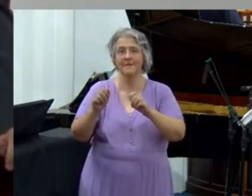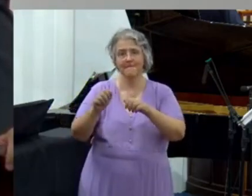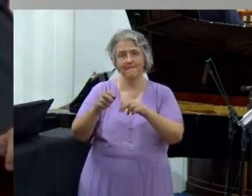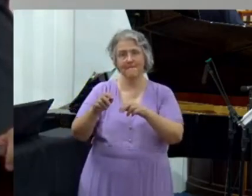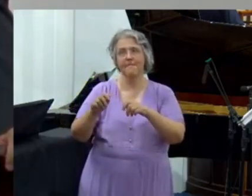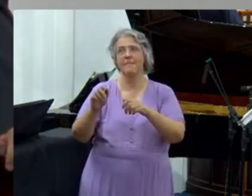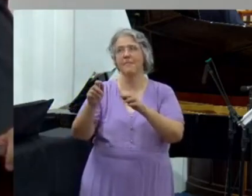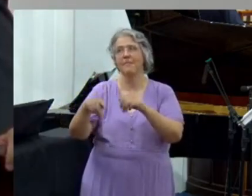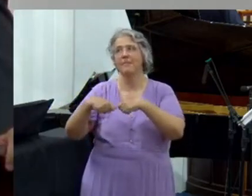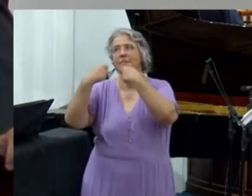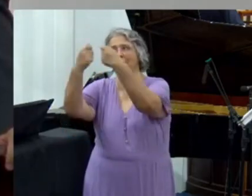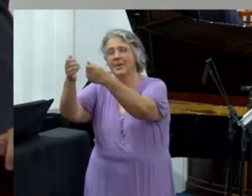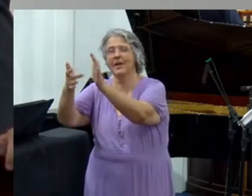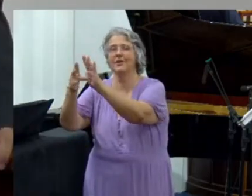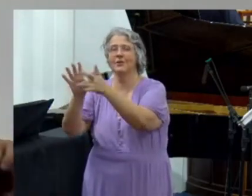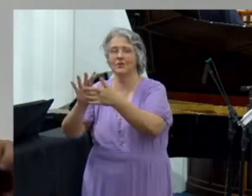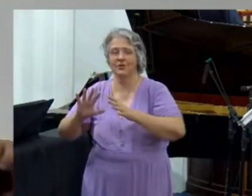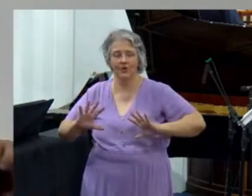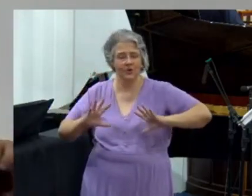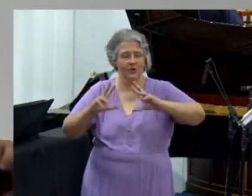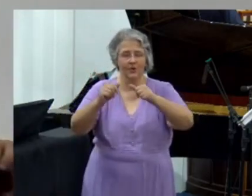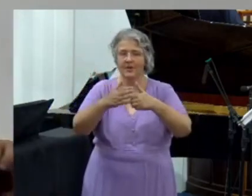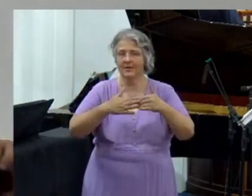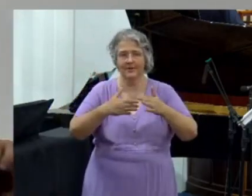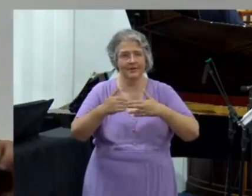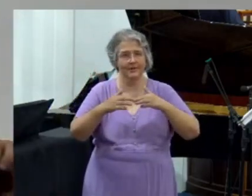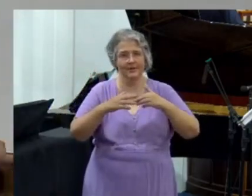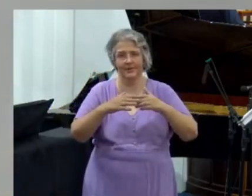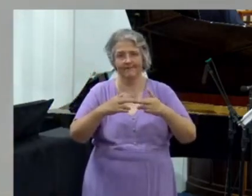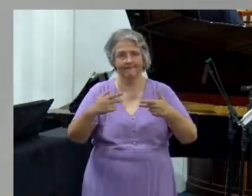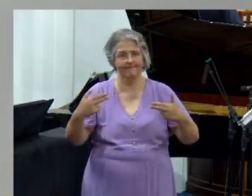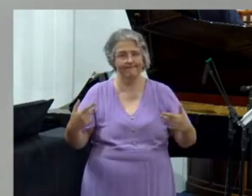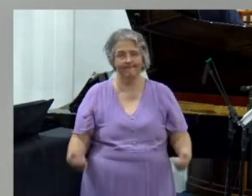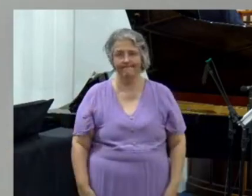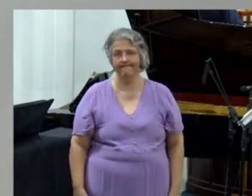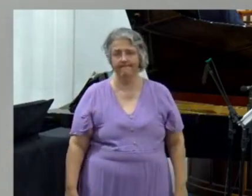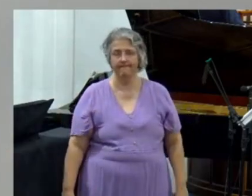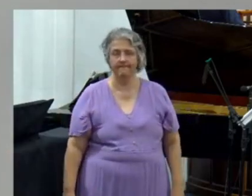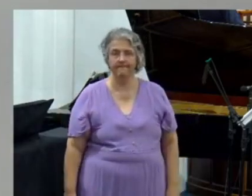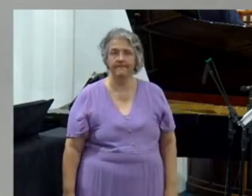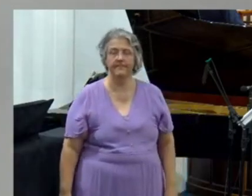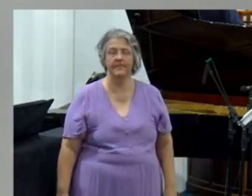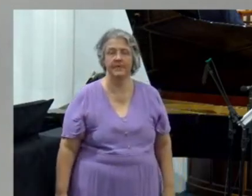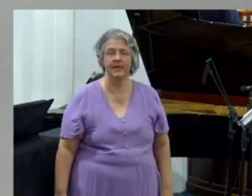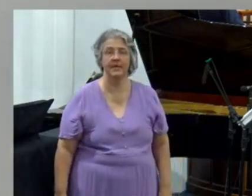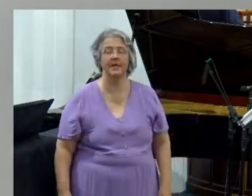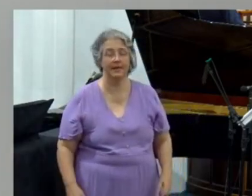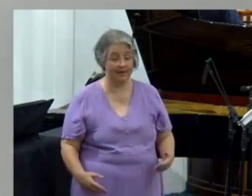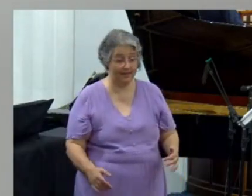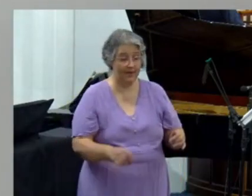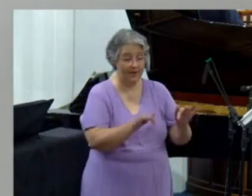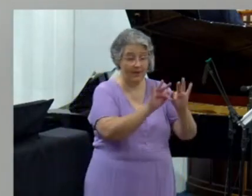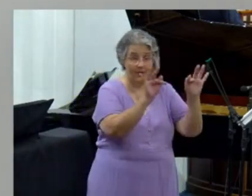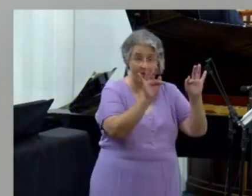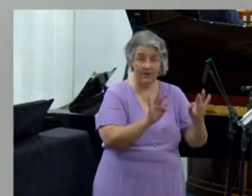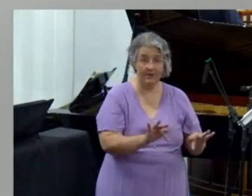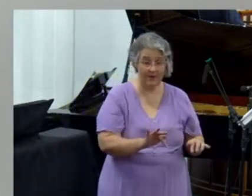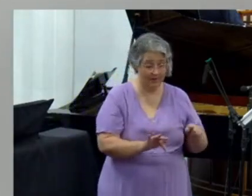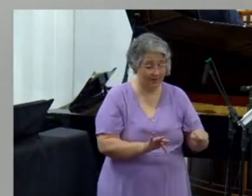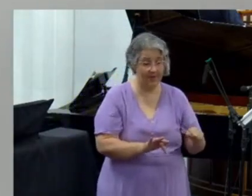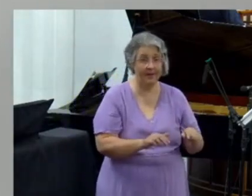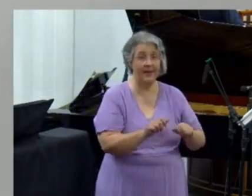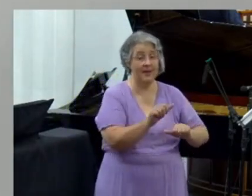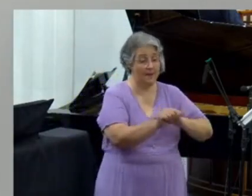coisas. Ele faz o que ele quer com o templo. E o que ele quer com o templo nesse momento é restaurar